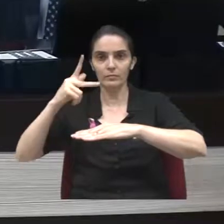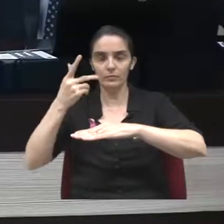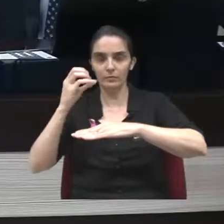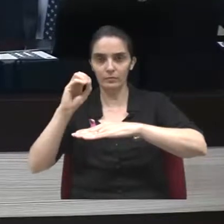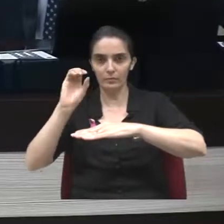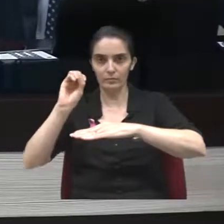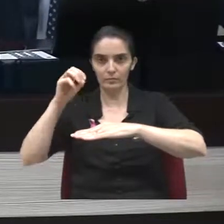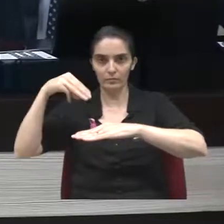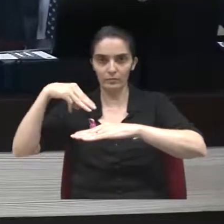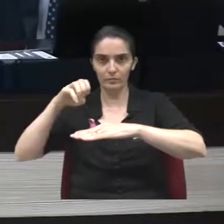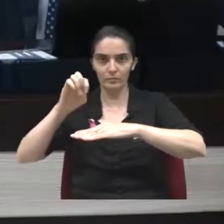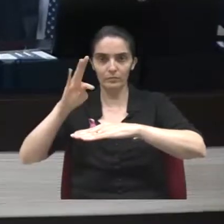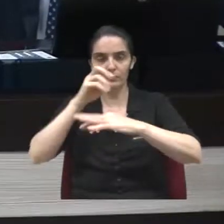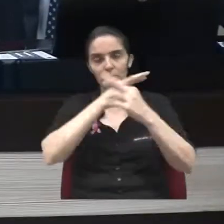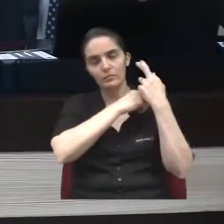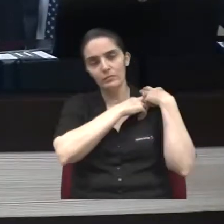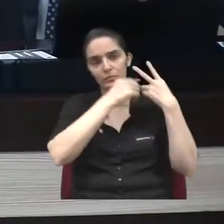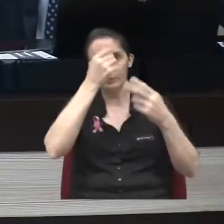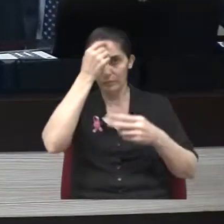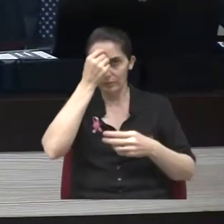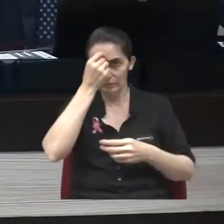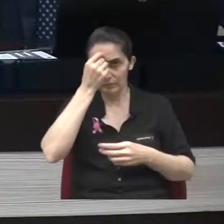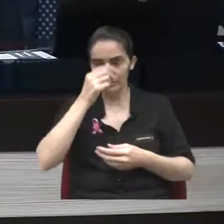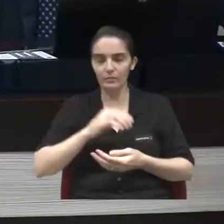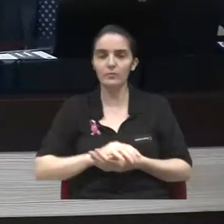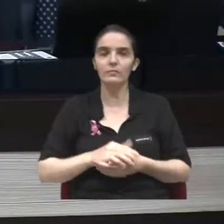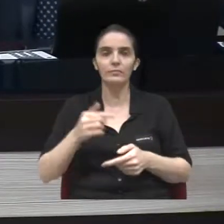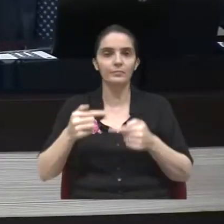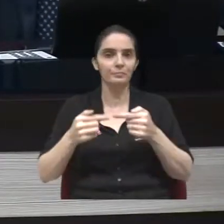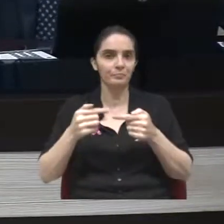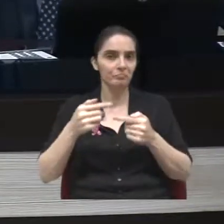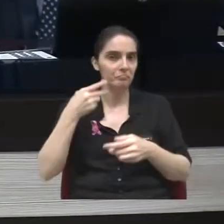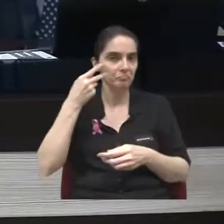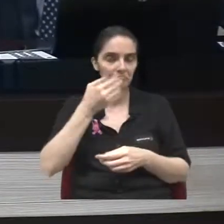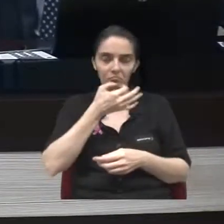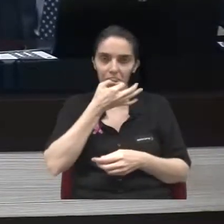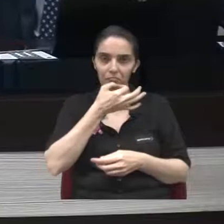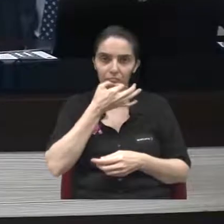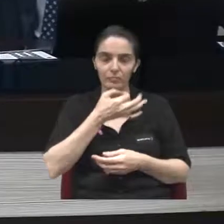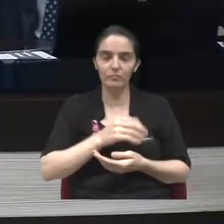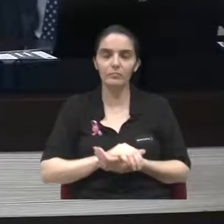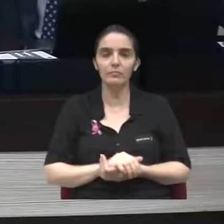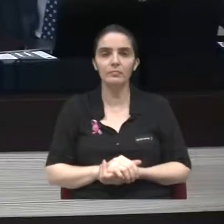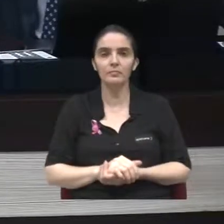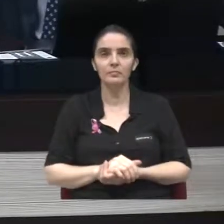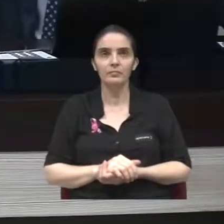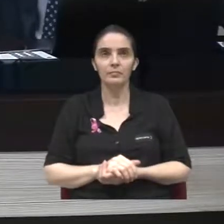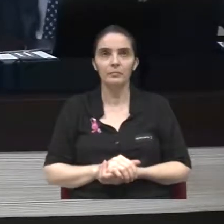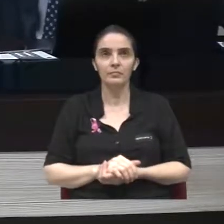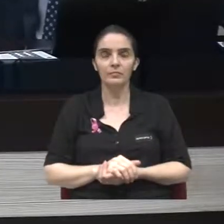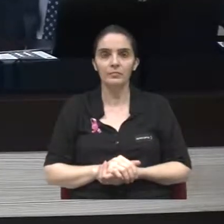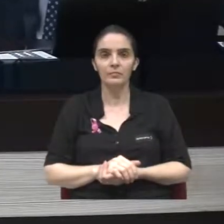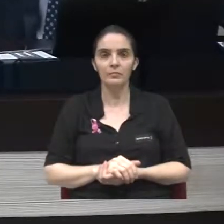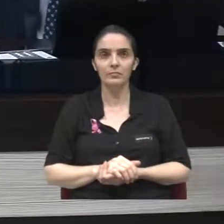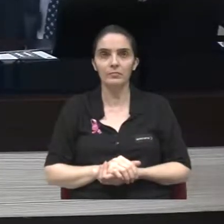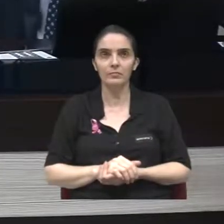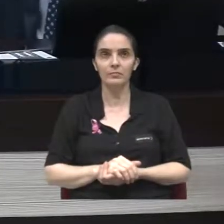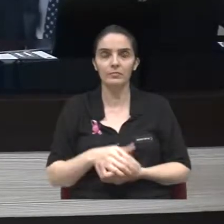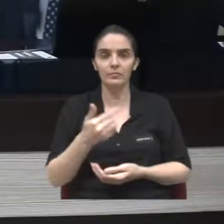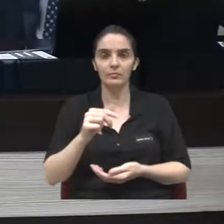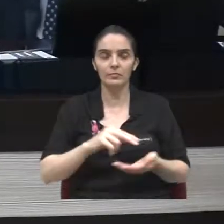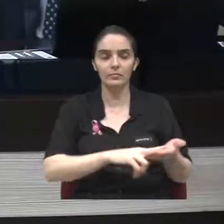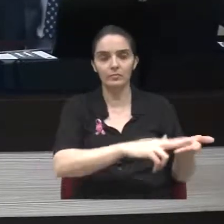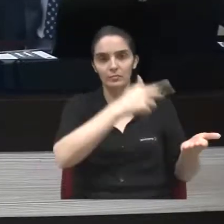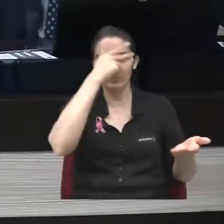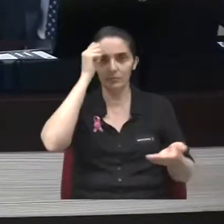Rafael Camargo. O requerimento está em discussão. Algum vereador deseja discutir o requerimento? Não havendo, será encaminhado